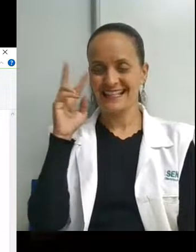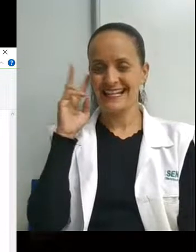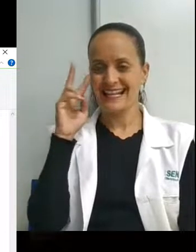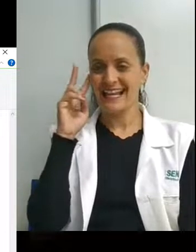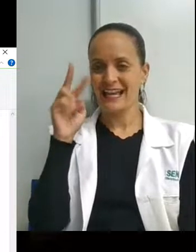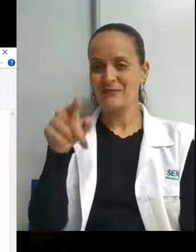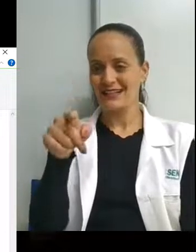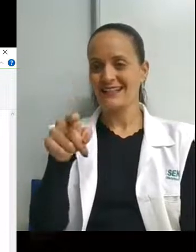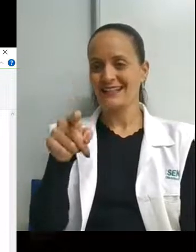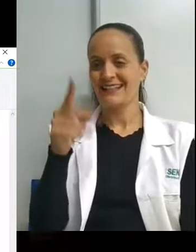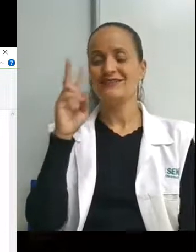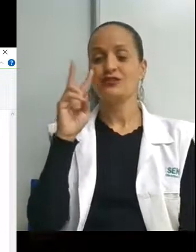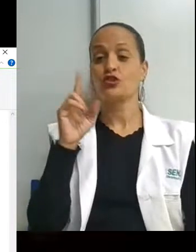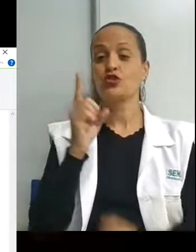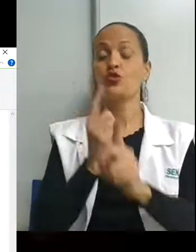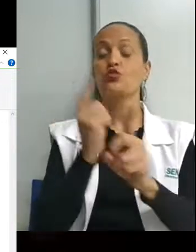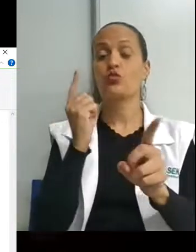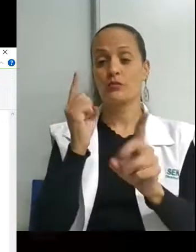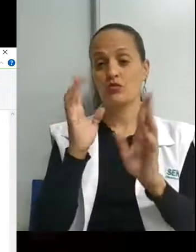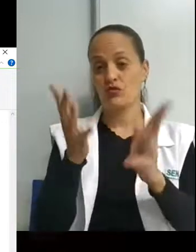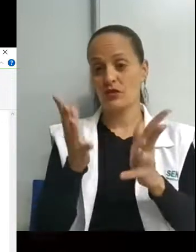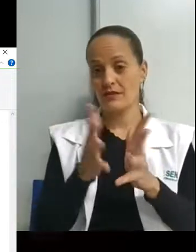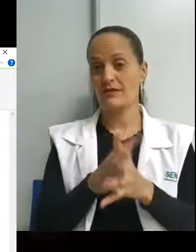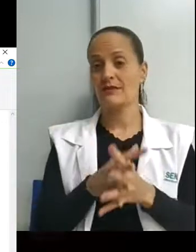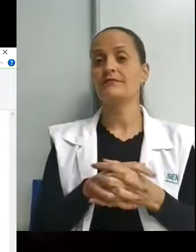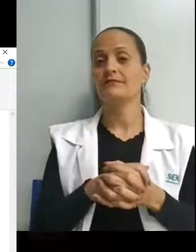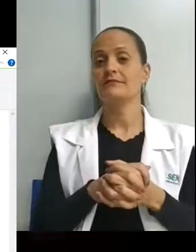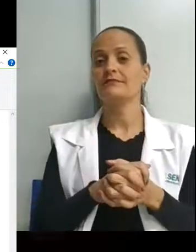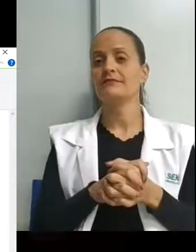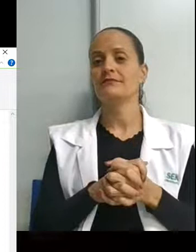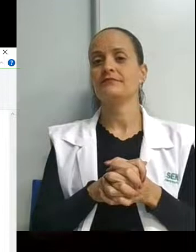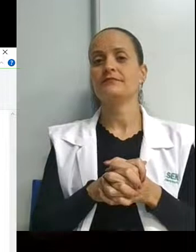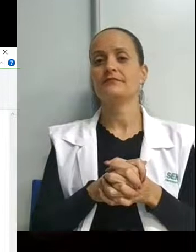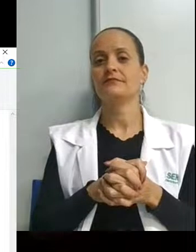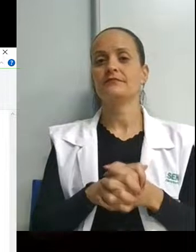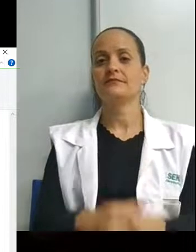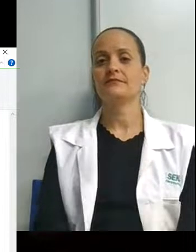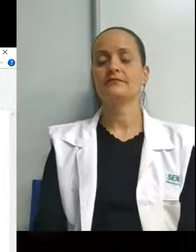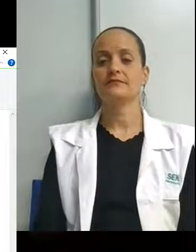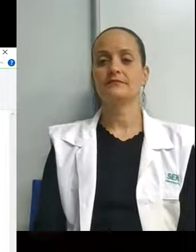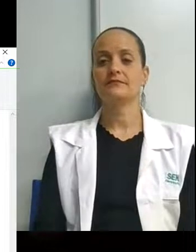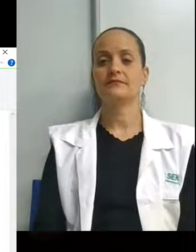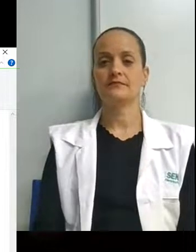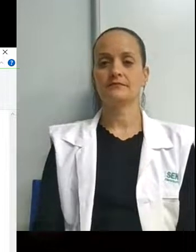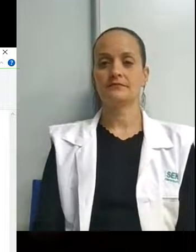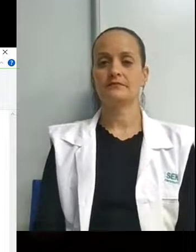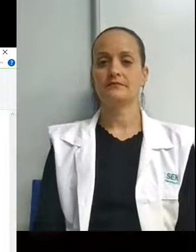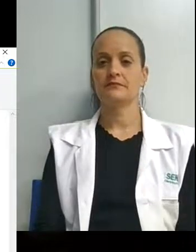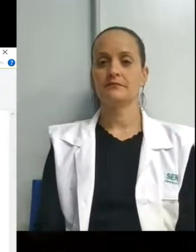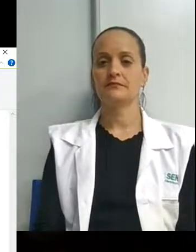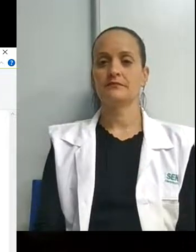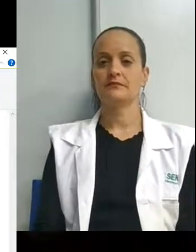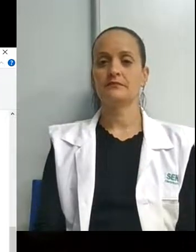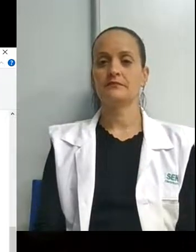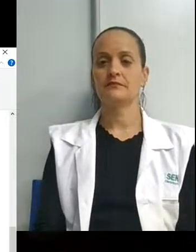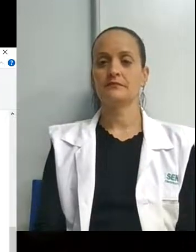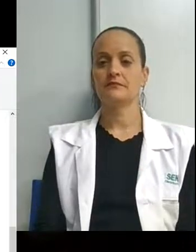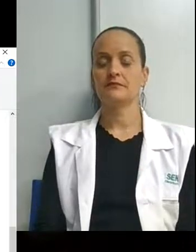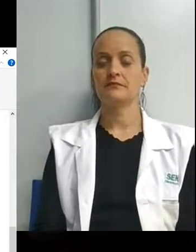do V. Que multiplica quem? A corrente. Certo? Então, através disso aqui, eu faço o